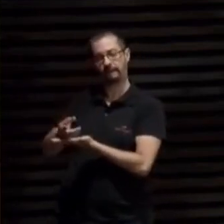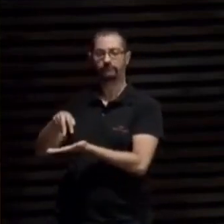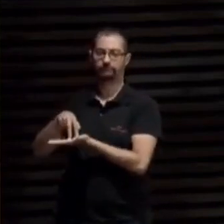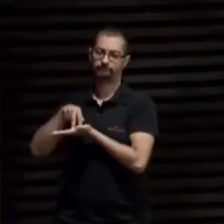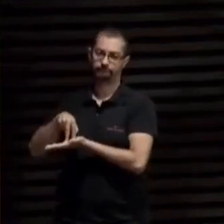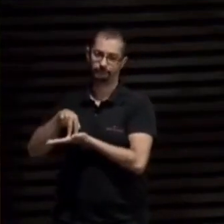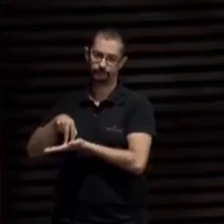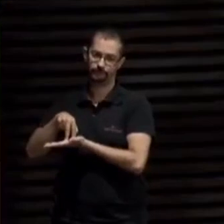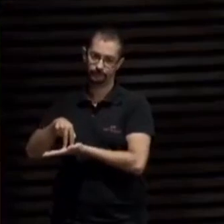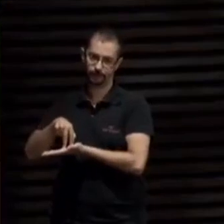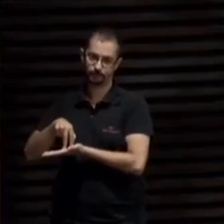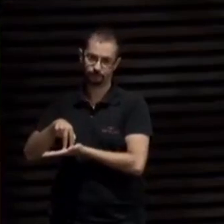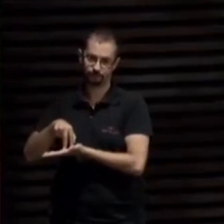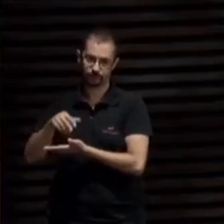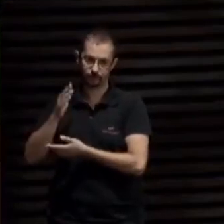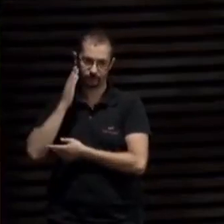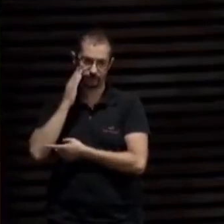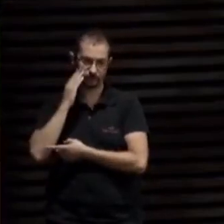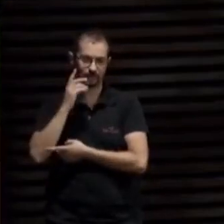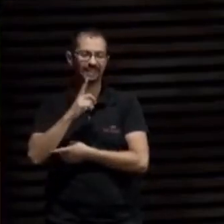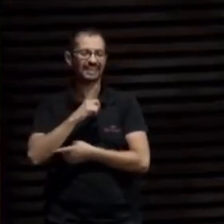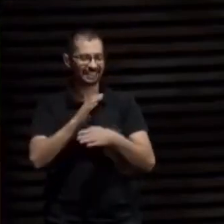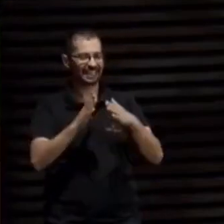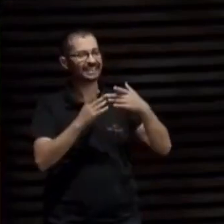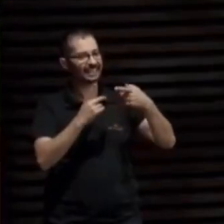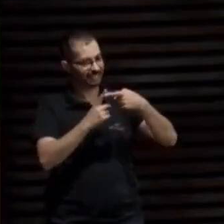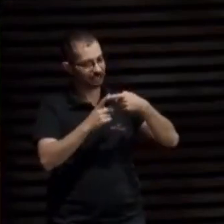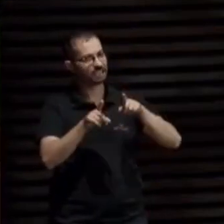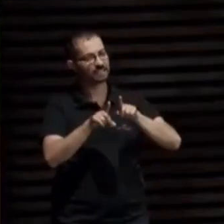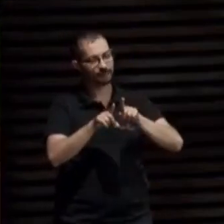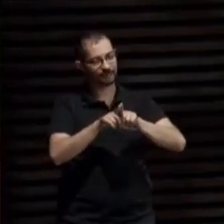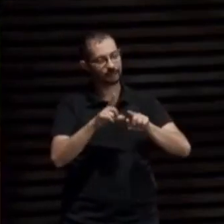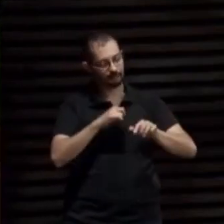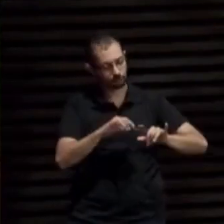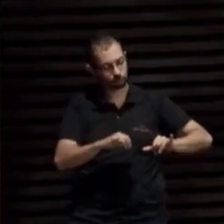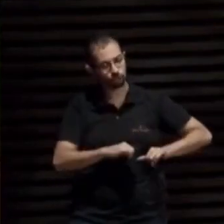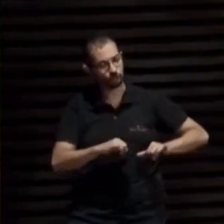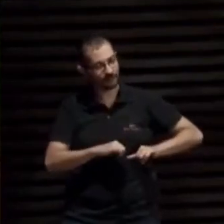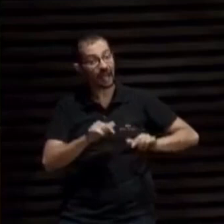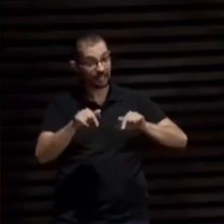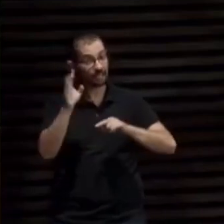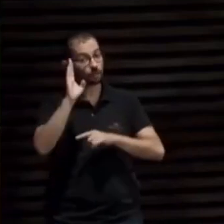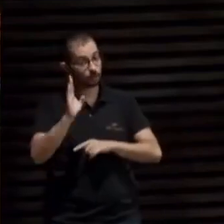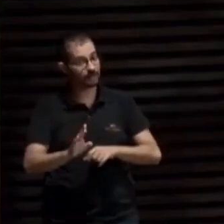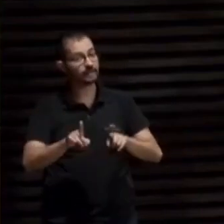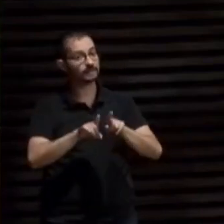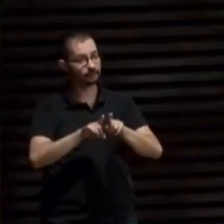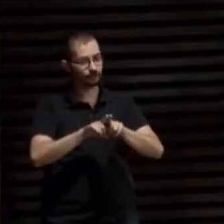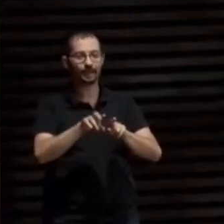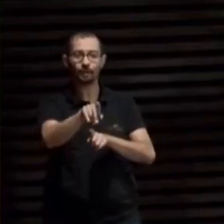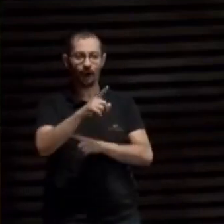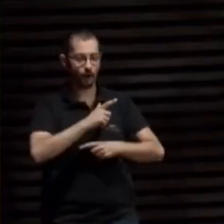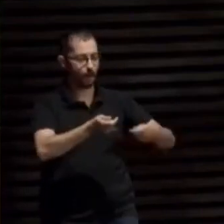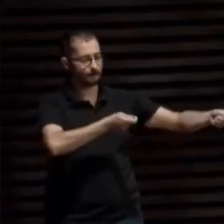Unidos, aqui no Brasil, tem muita gente descambando. Aqui na igreja mesmo já tem uma turma que está passando na primeira